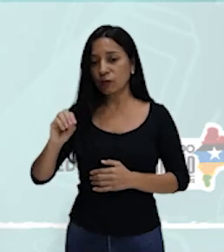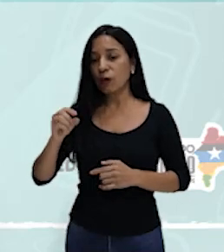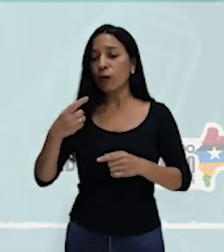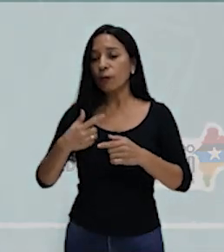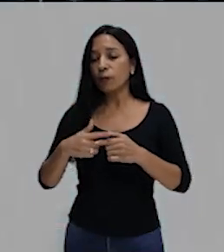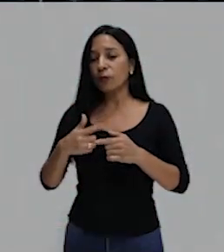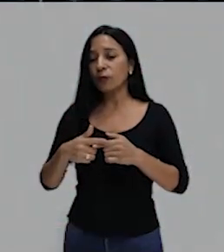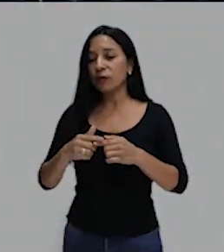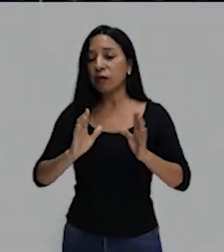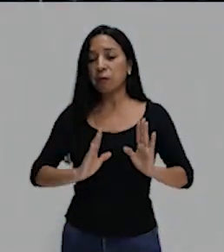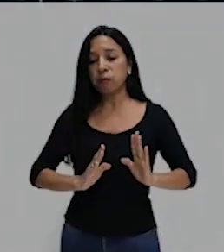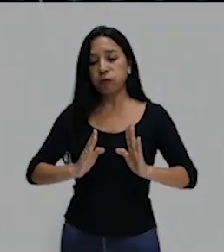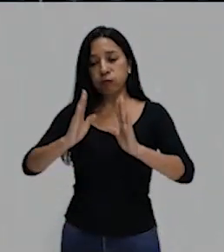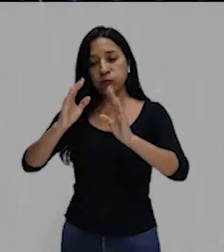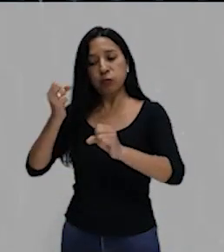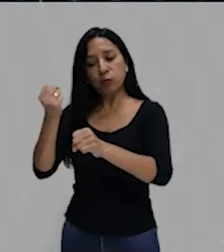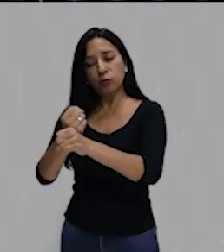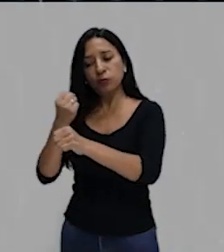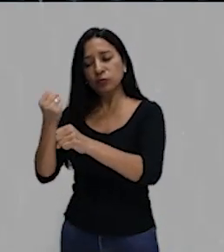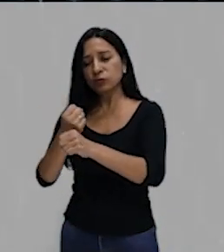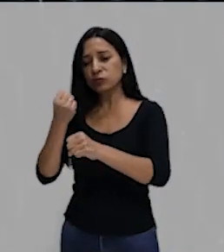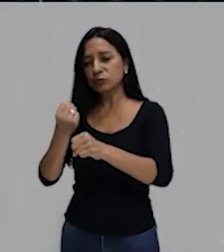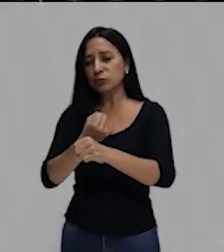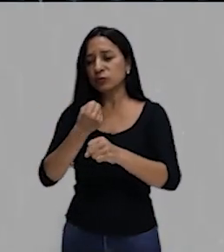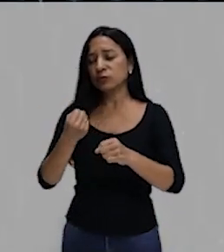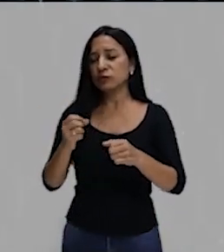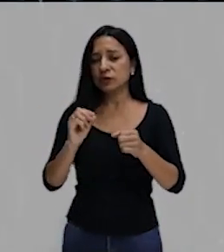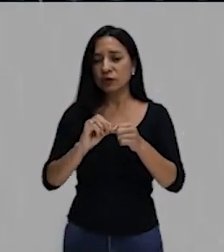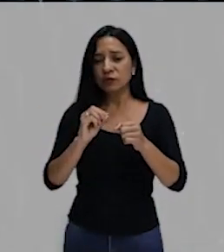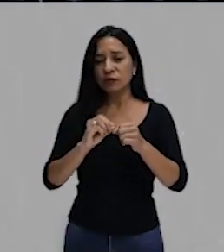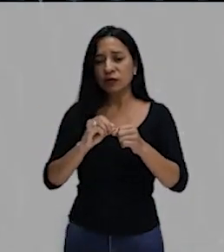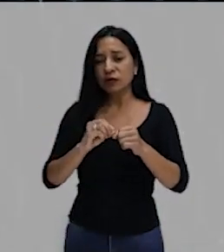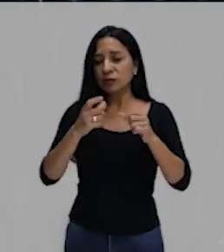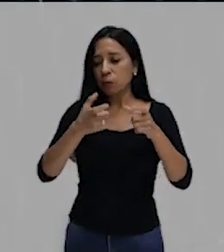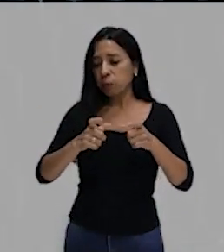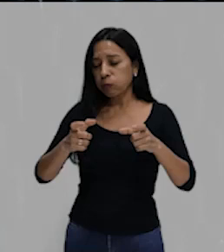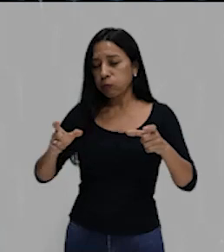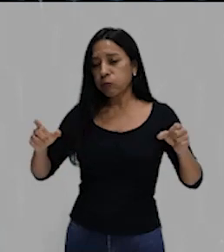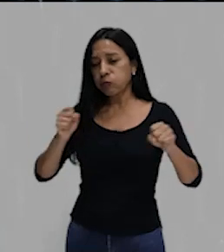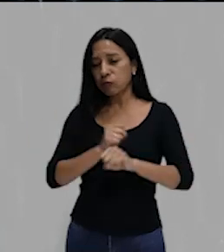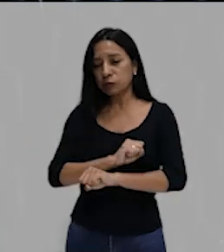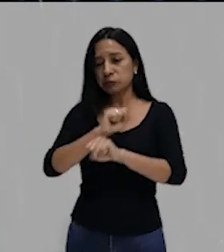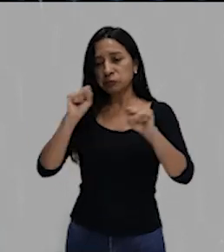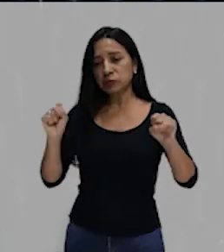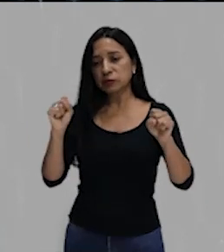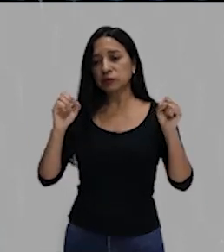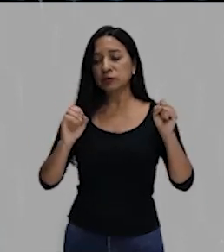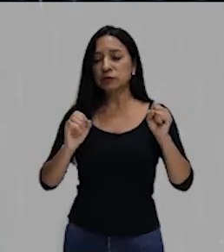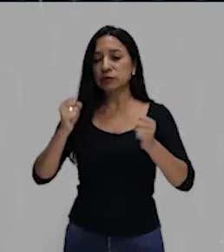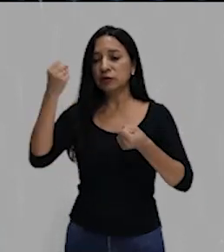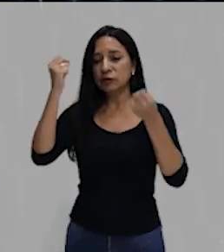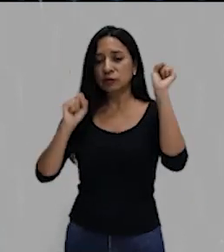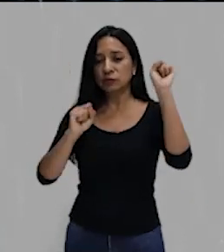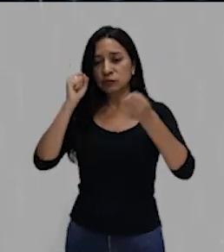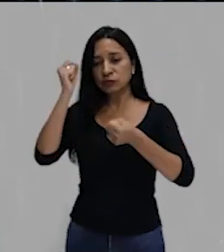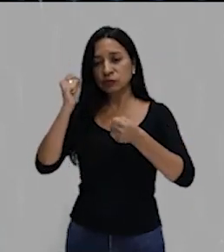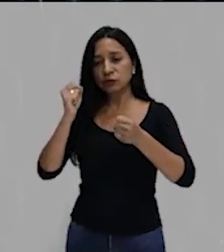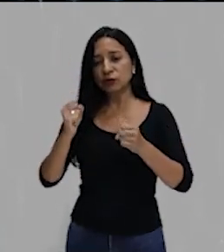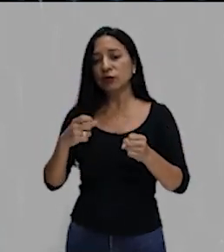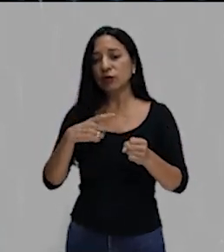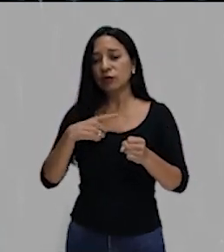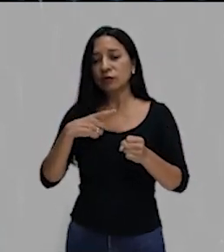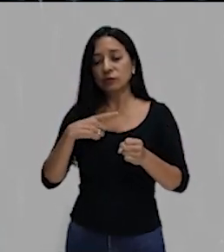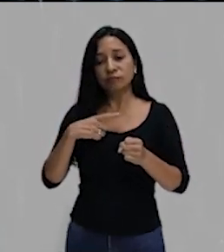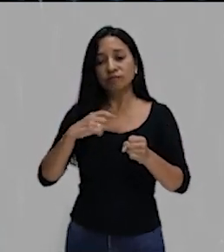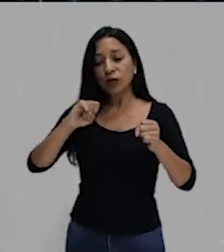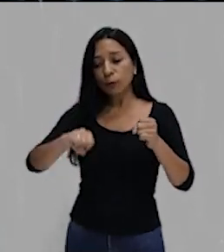aí pelas pessoas, pelas grandes indústrias, até mesmo para promover a exploração dos recursos